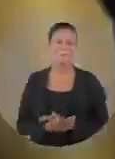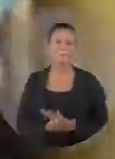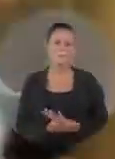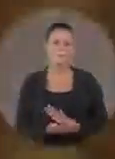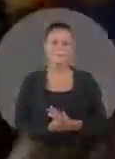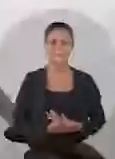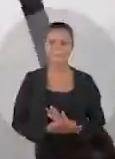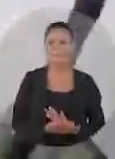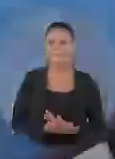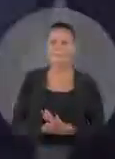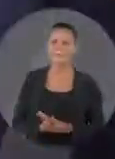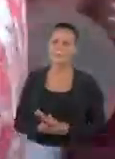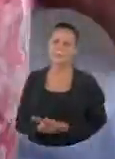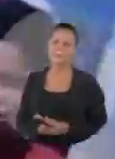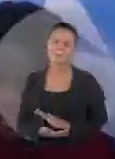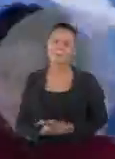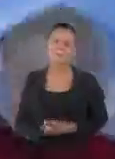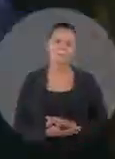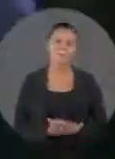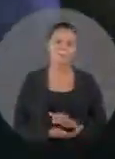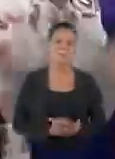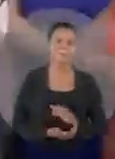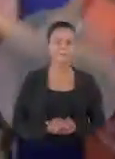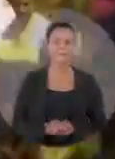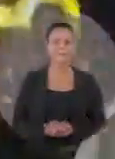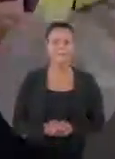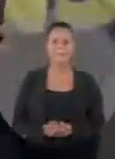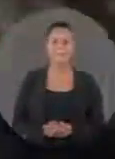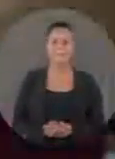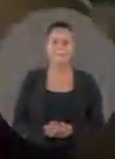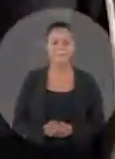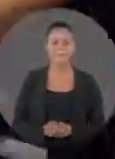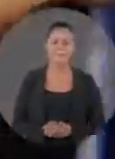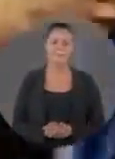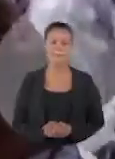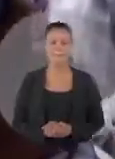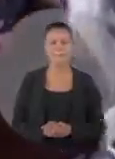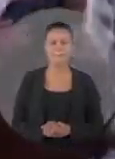Sueli é da gente, Sueli é daqui. Onde tem Roraima, tem trabalho de Sueli.